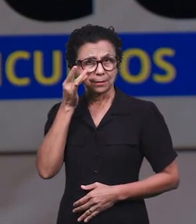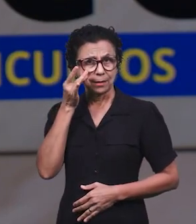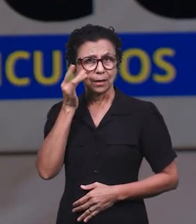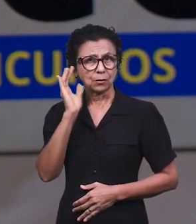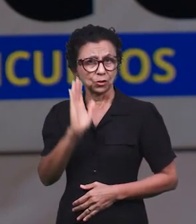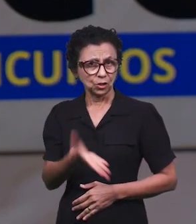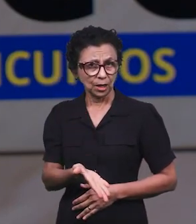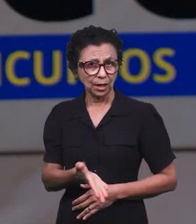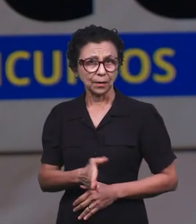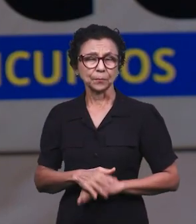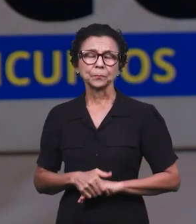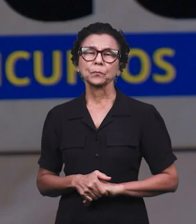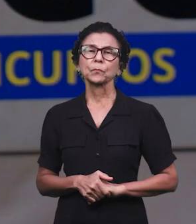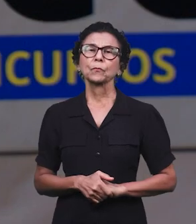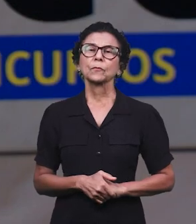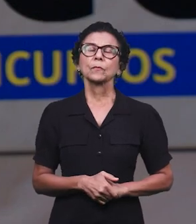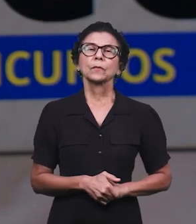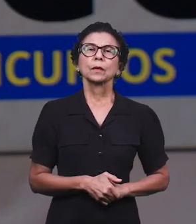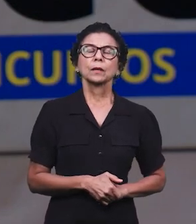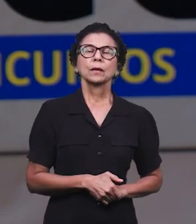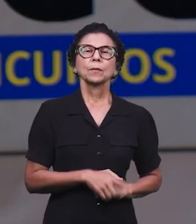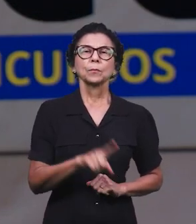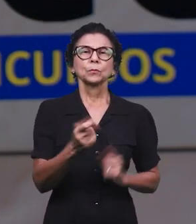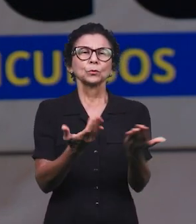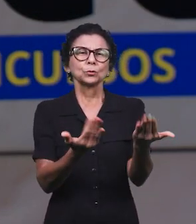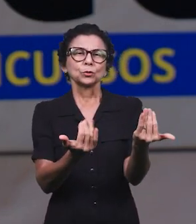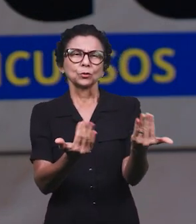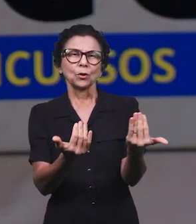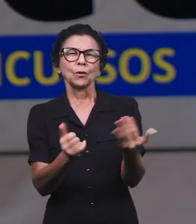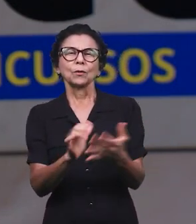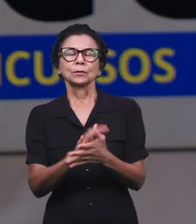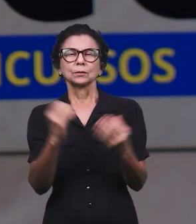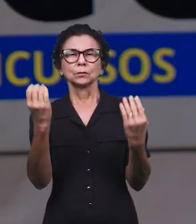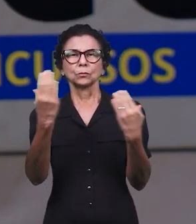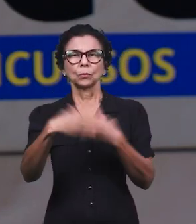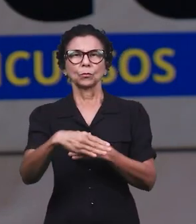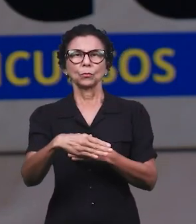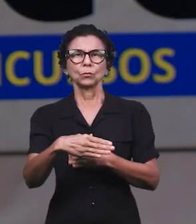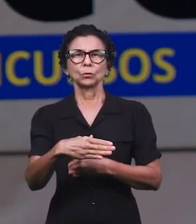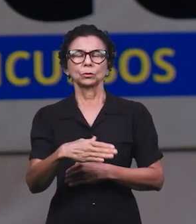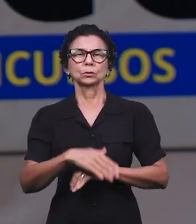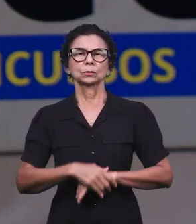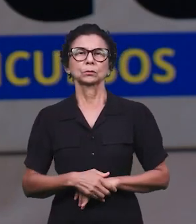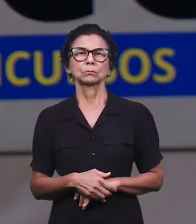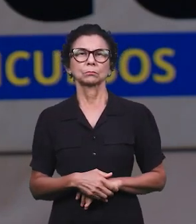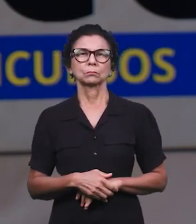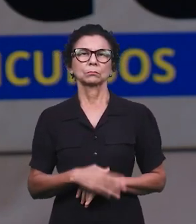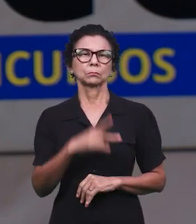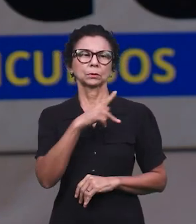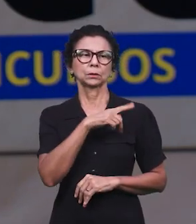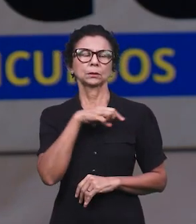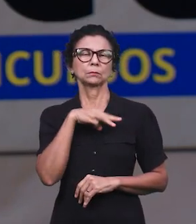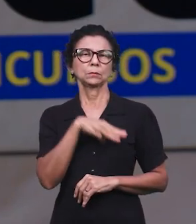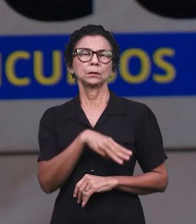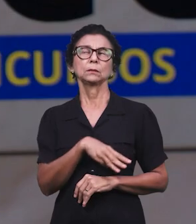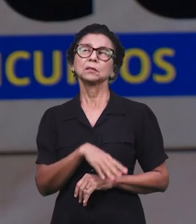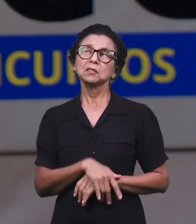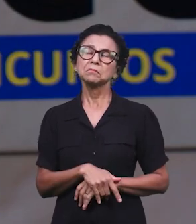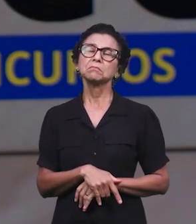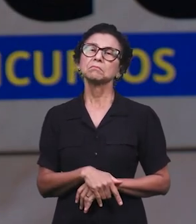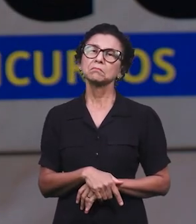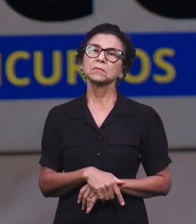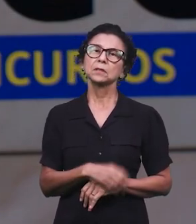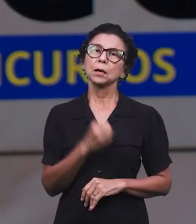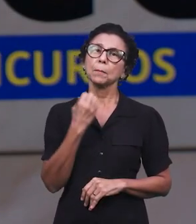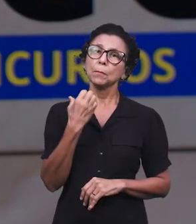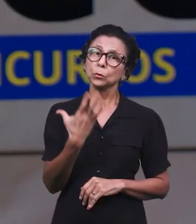militares, especialmente para os mais jovens, né, das escolas militares, ainda há uma oferta bem considerável